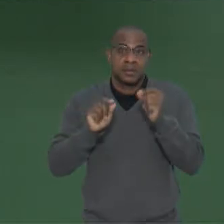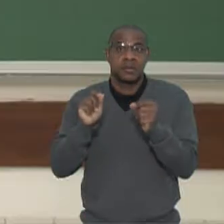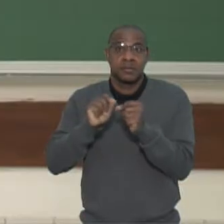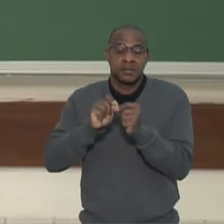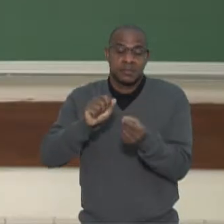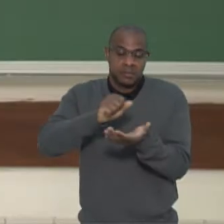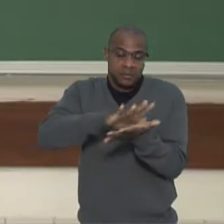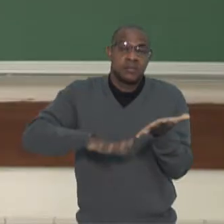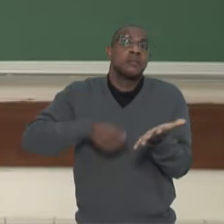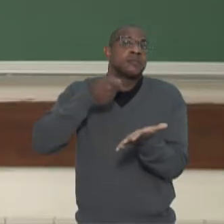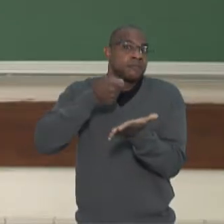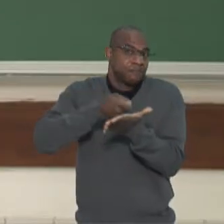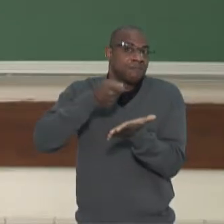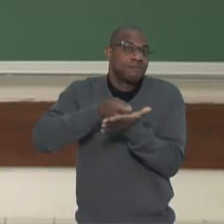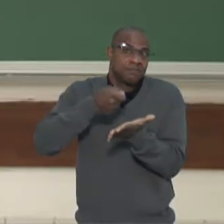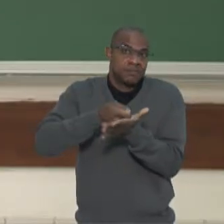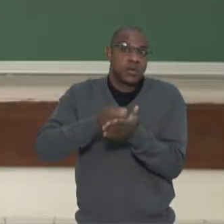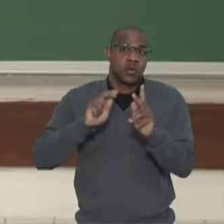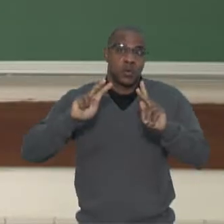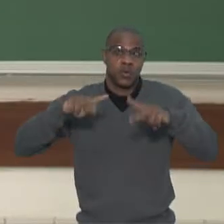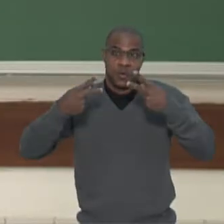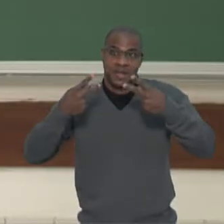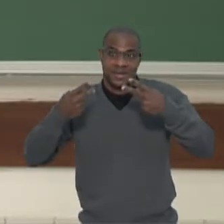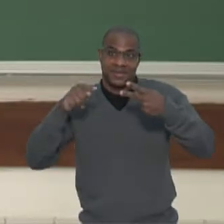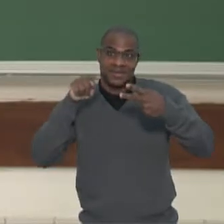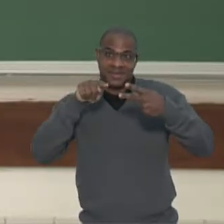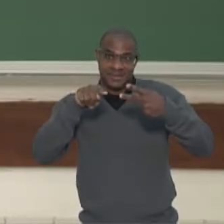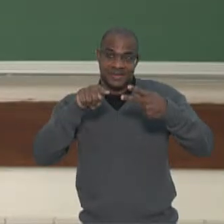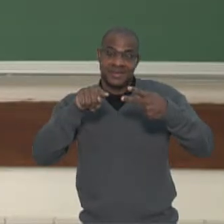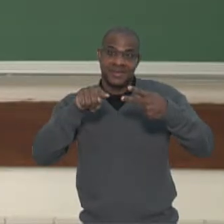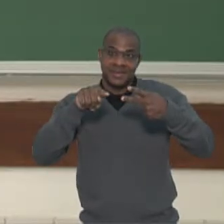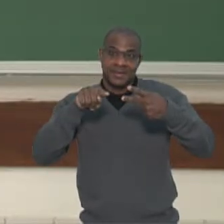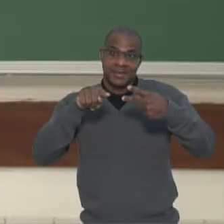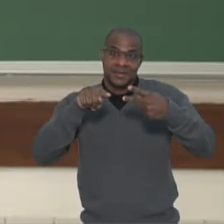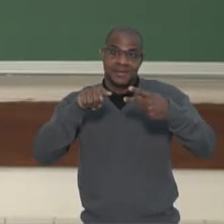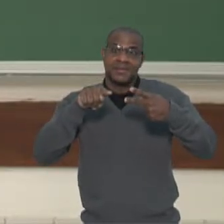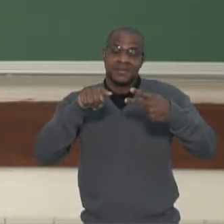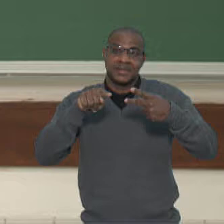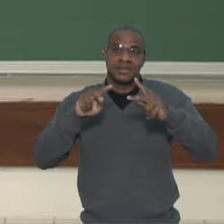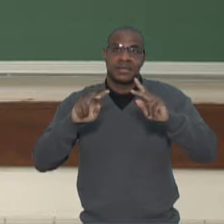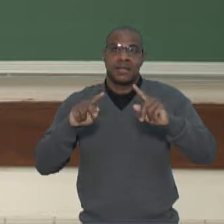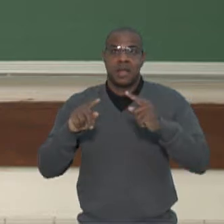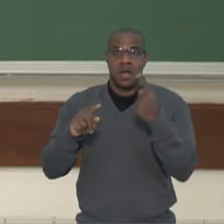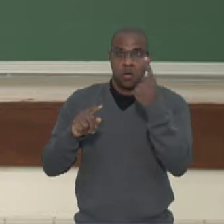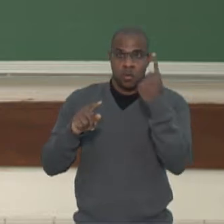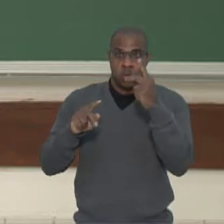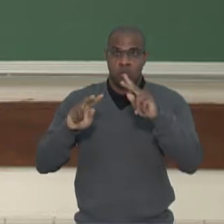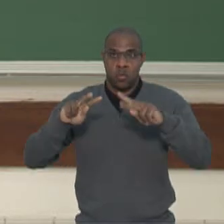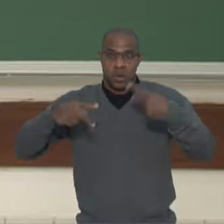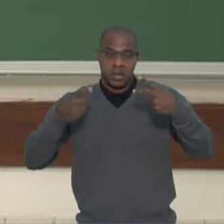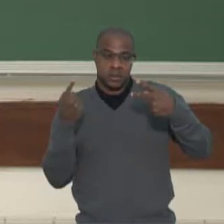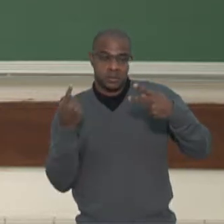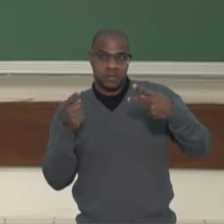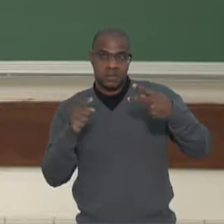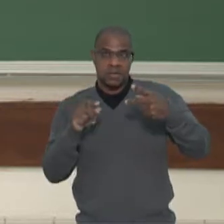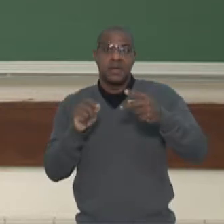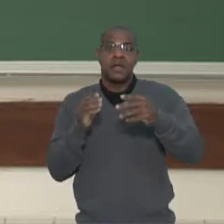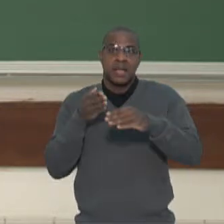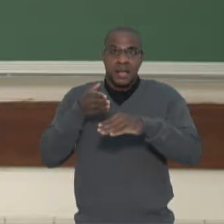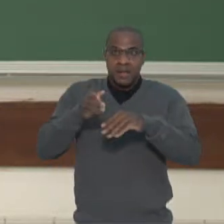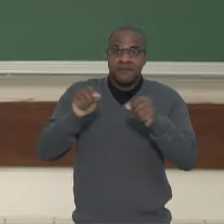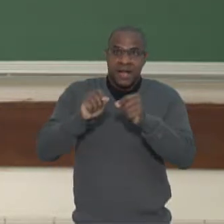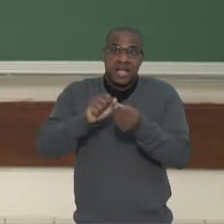atividades obrigatórias. Agora, o link para registrar a presença de vocês mudou. Vocês realizam a